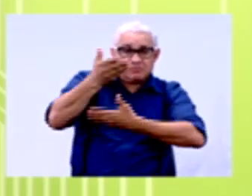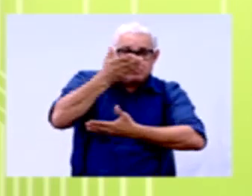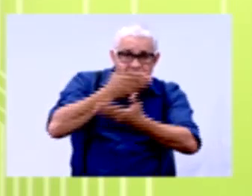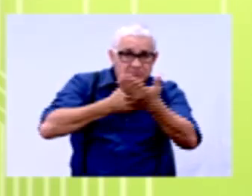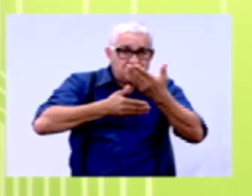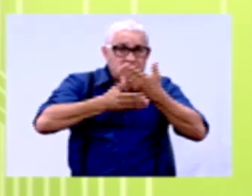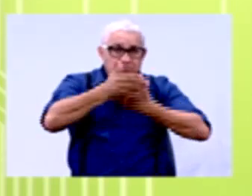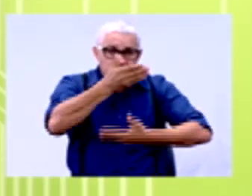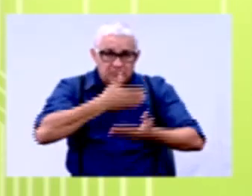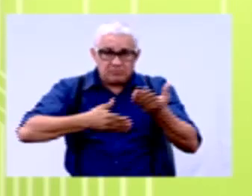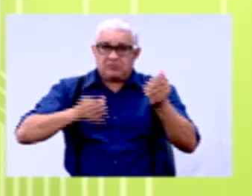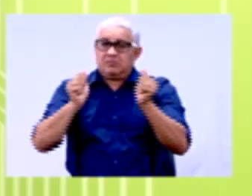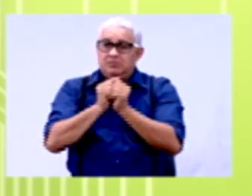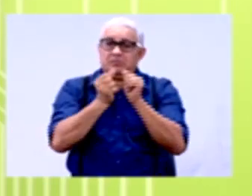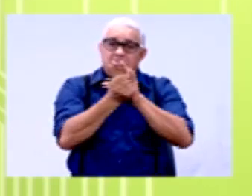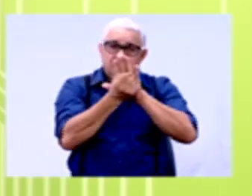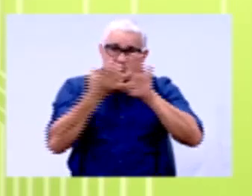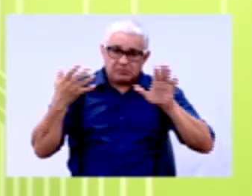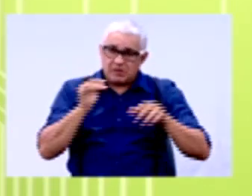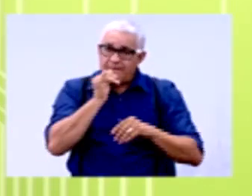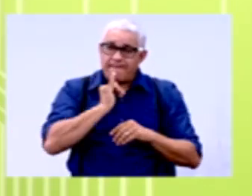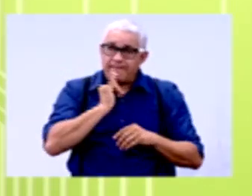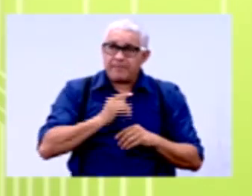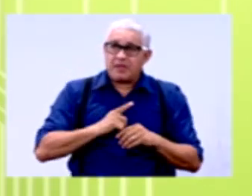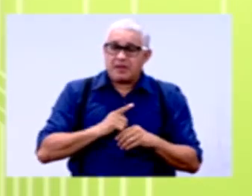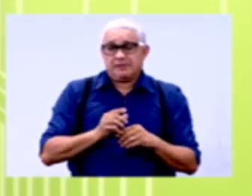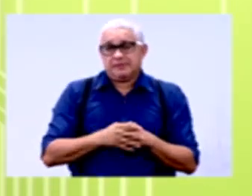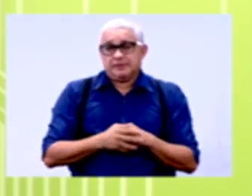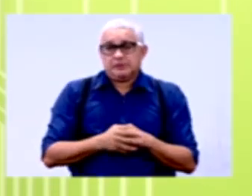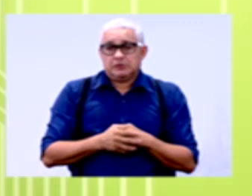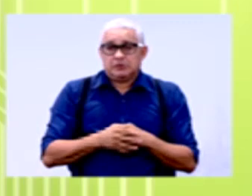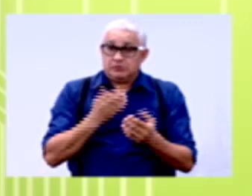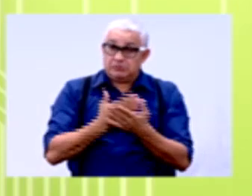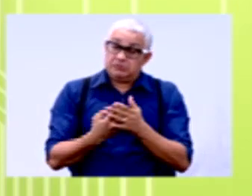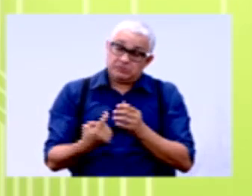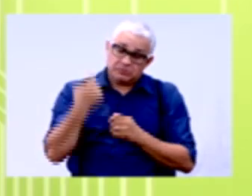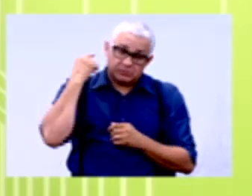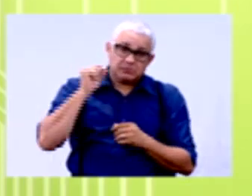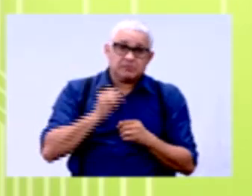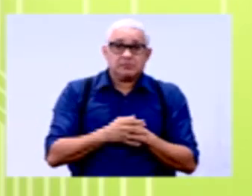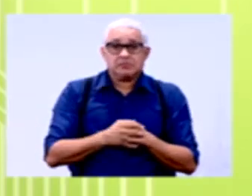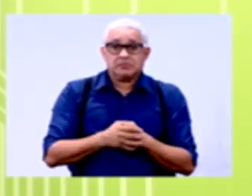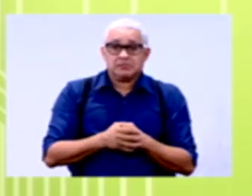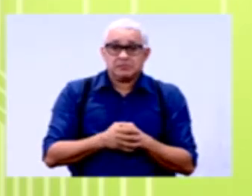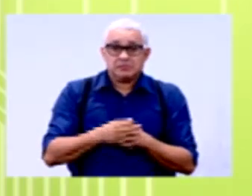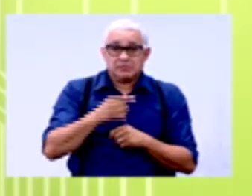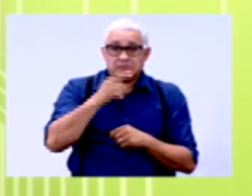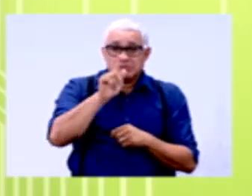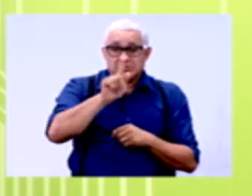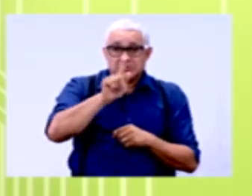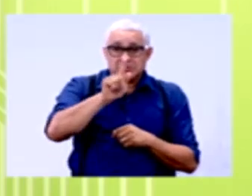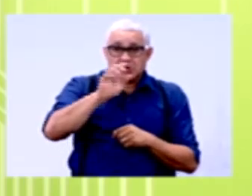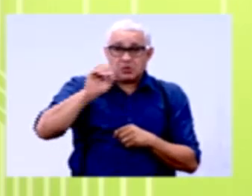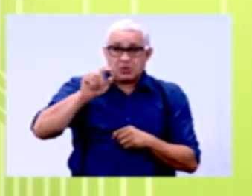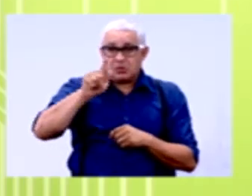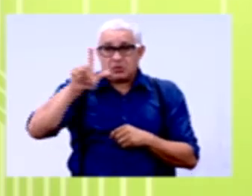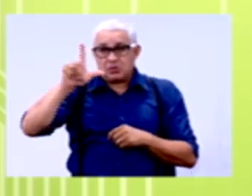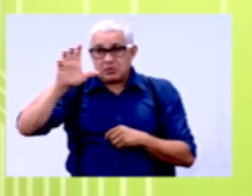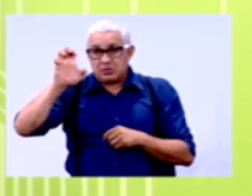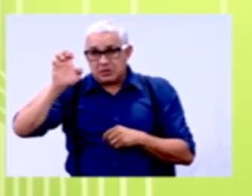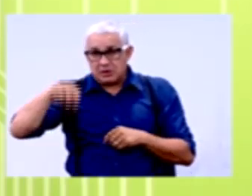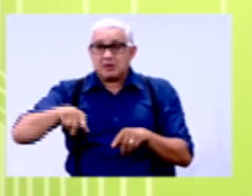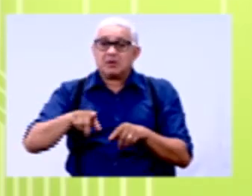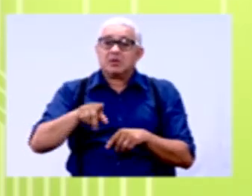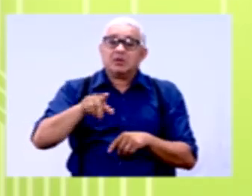essa aplicação. Um exemplo aqui que a gente citou na nossa aula passada foi a questão do Google Maps, né? Você consegue